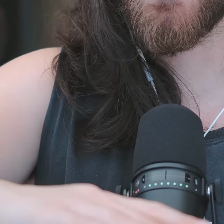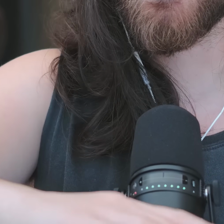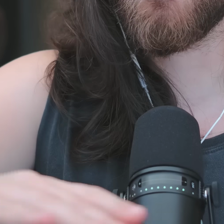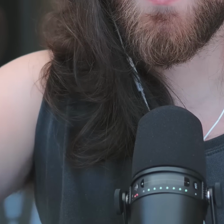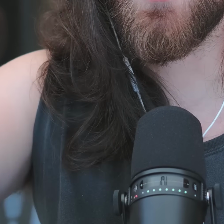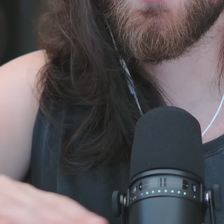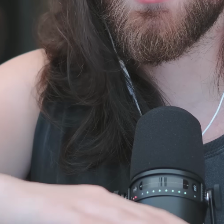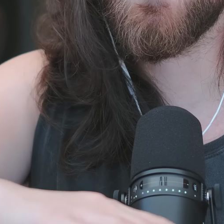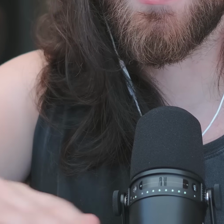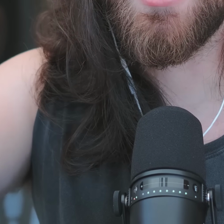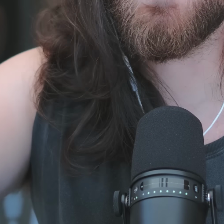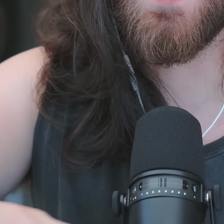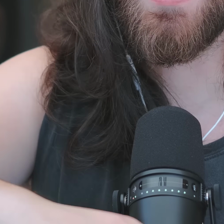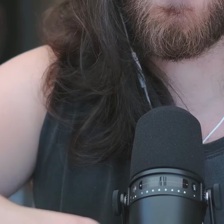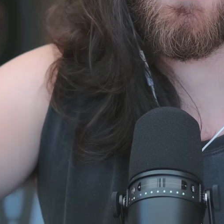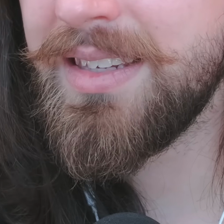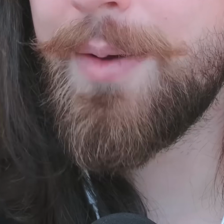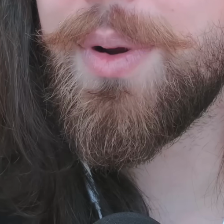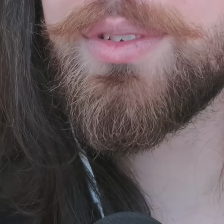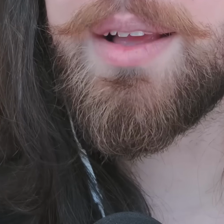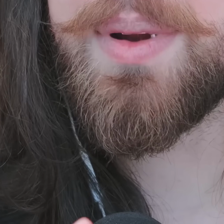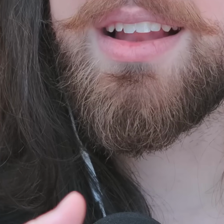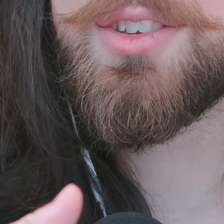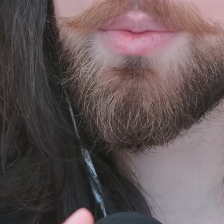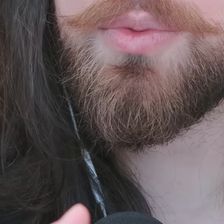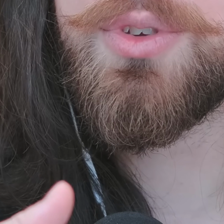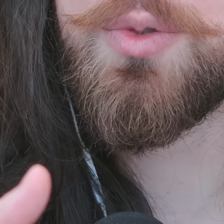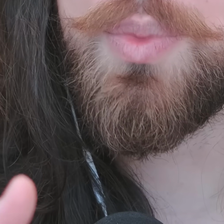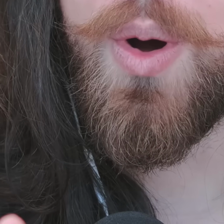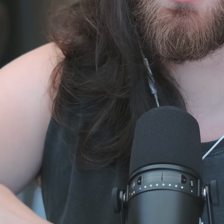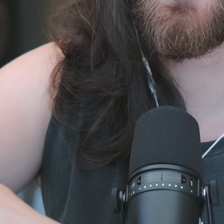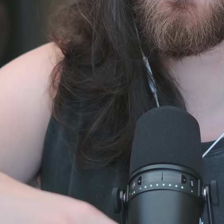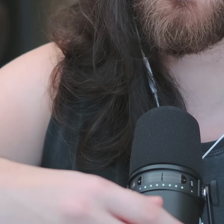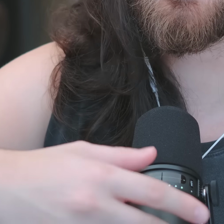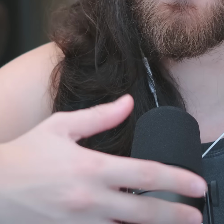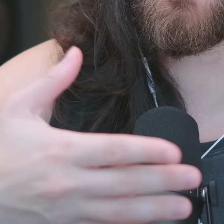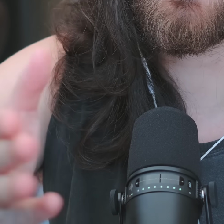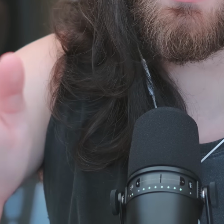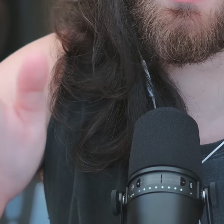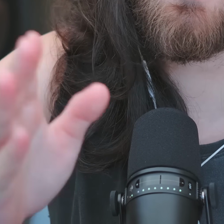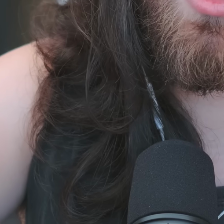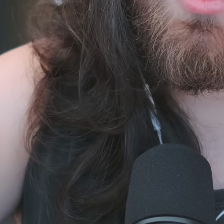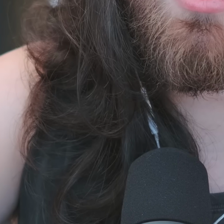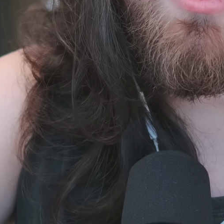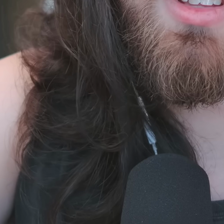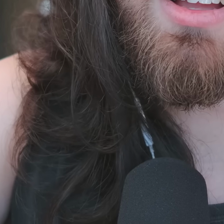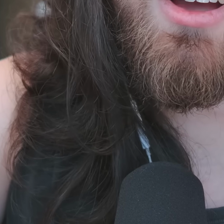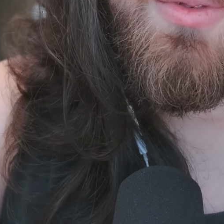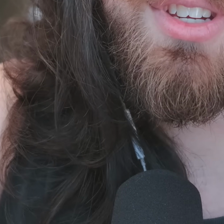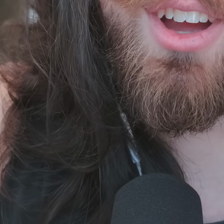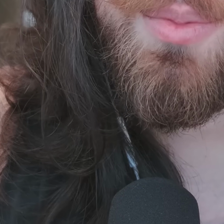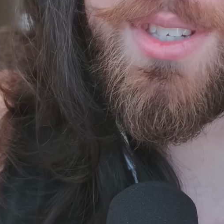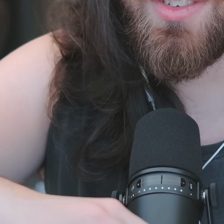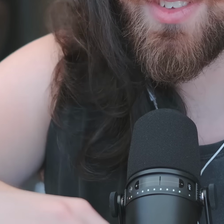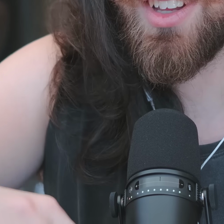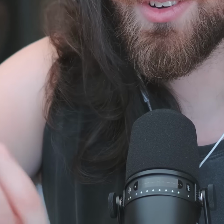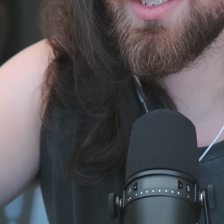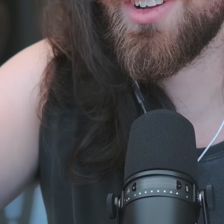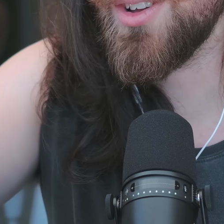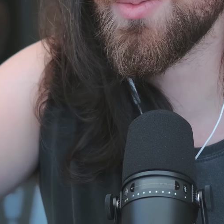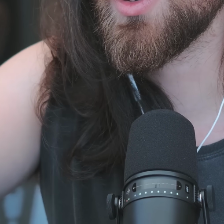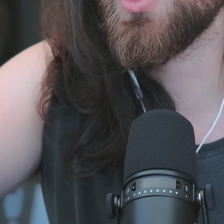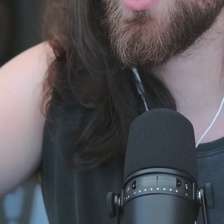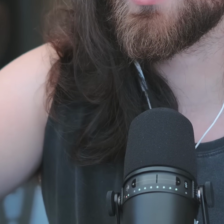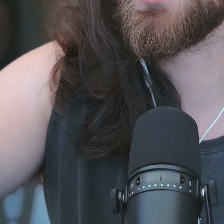dia eu ia fazer uma pergunta diferente pra ela, mano. Se ia perguntar pra ela sobre futebol, ela ia começar a contar a história da Segunda Guerra Mundial pra você, filho. É